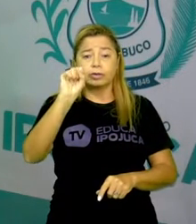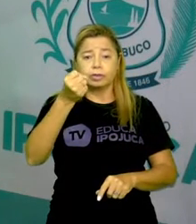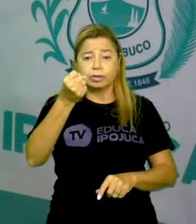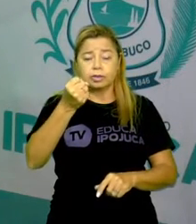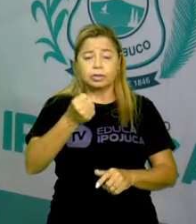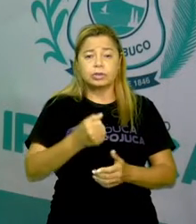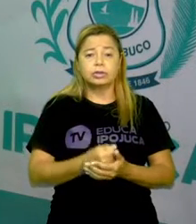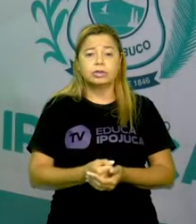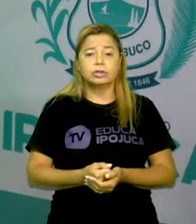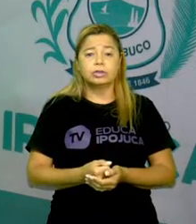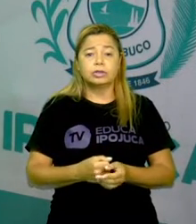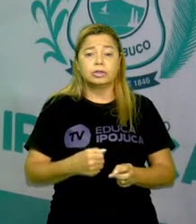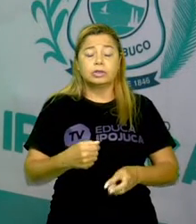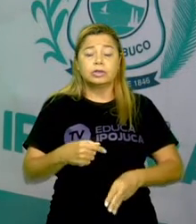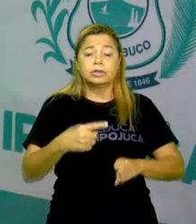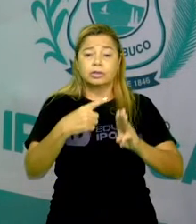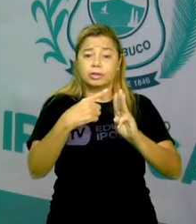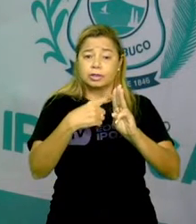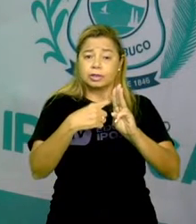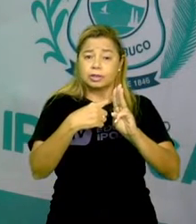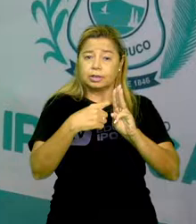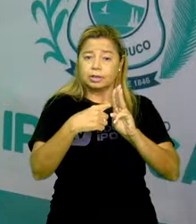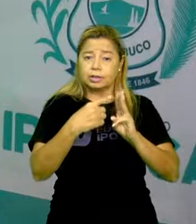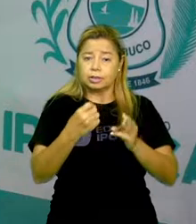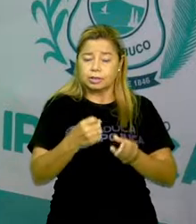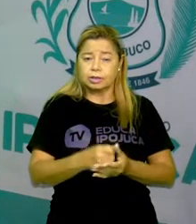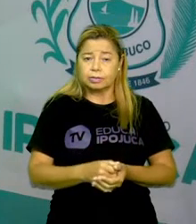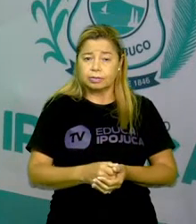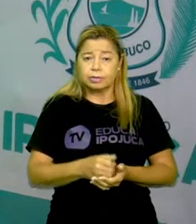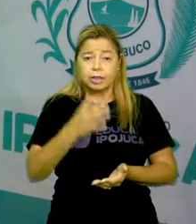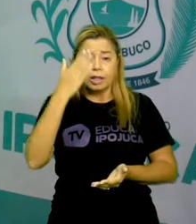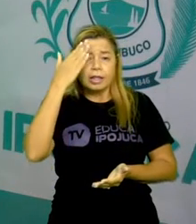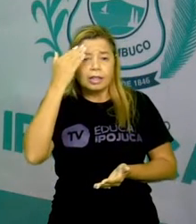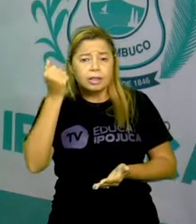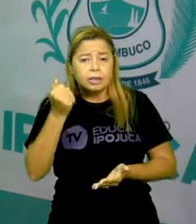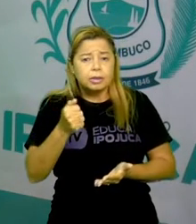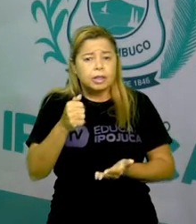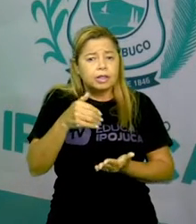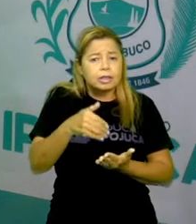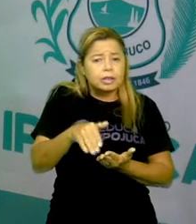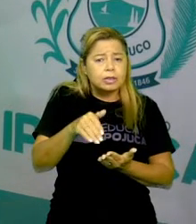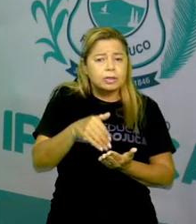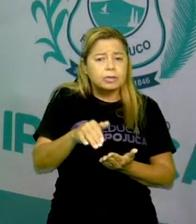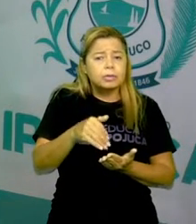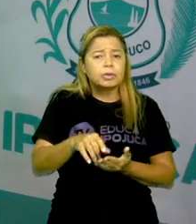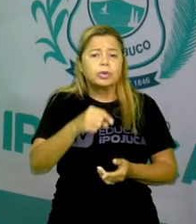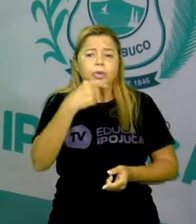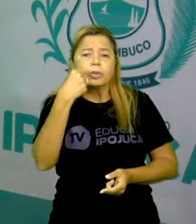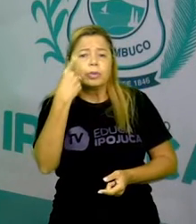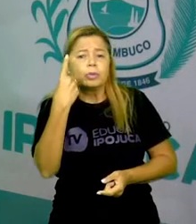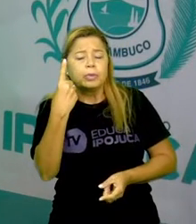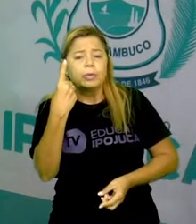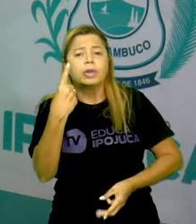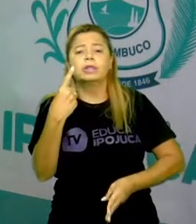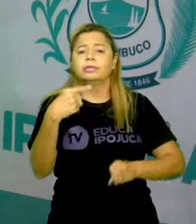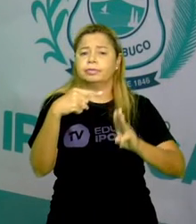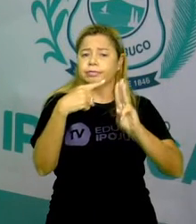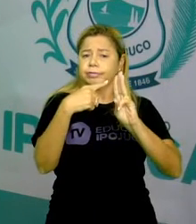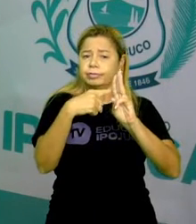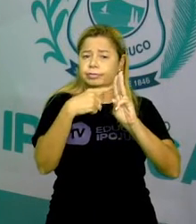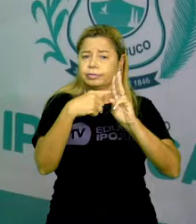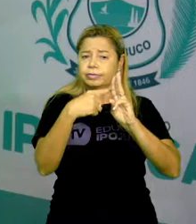centenas. Lembrando, tem uma sobra de uma centena da última conta que fez. E é por isso que